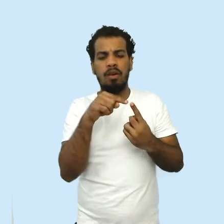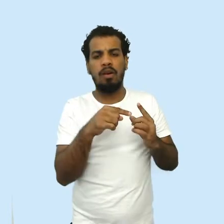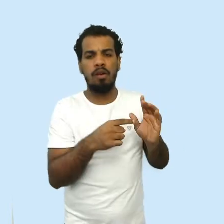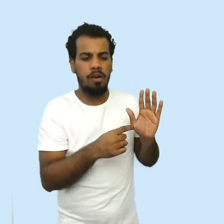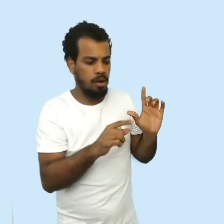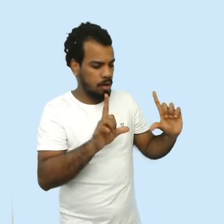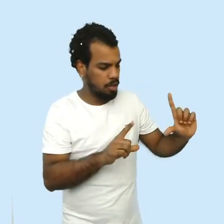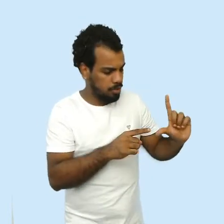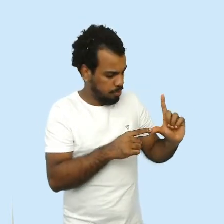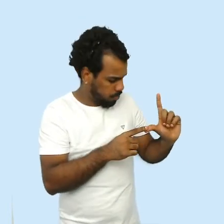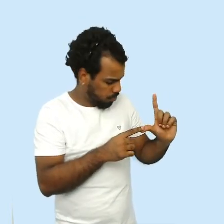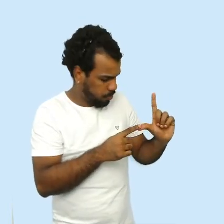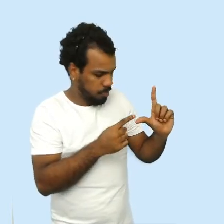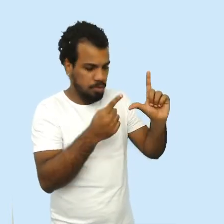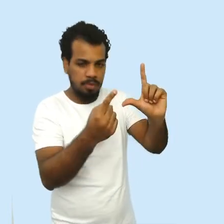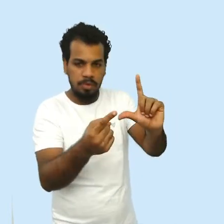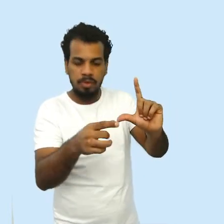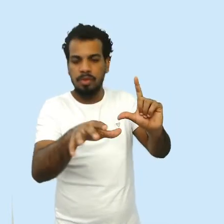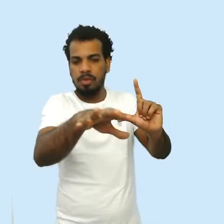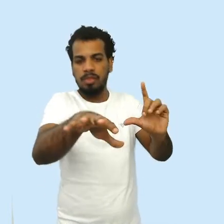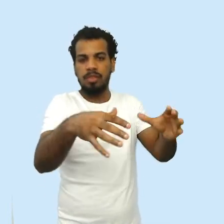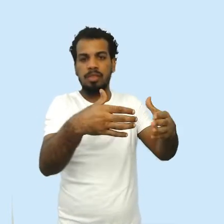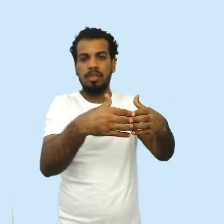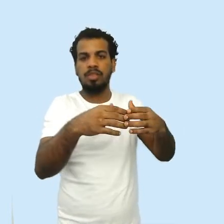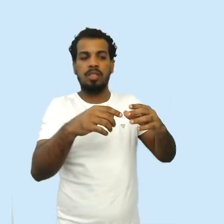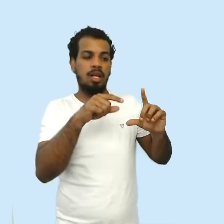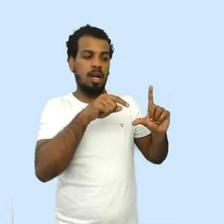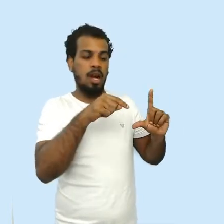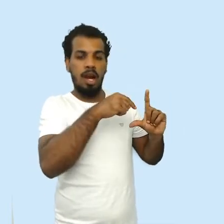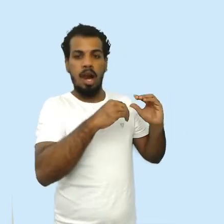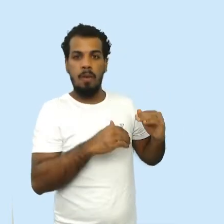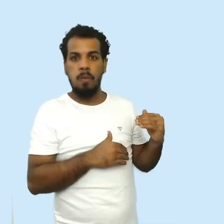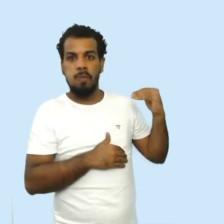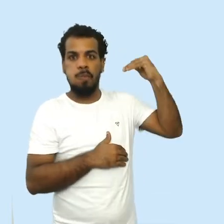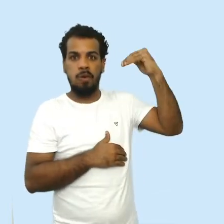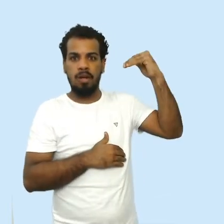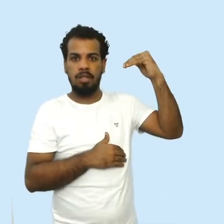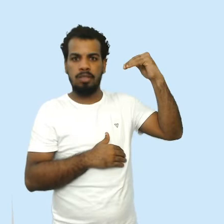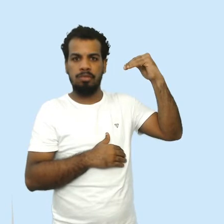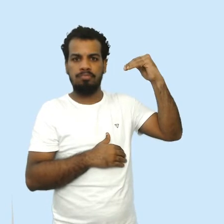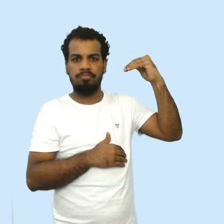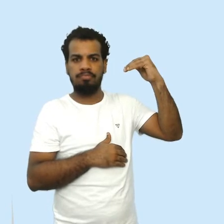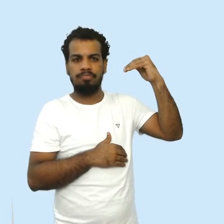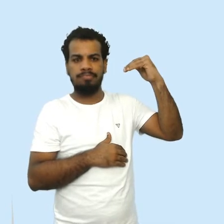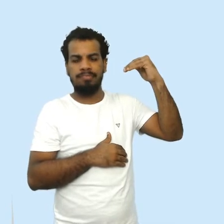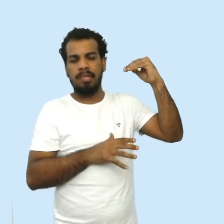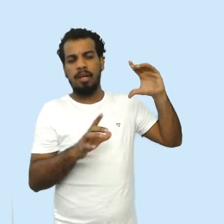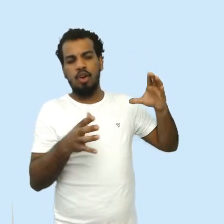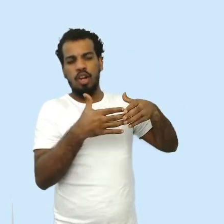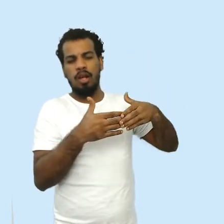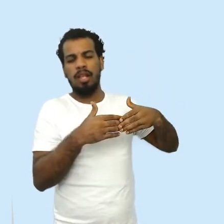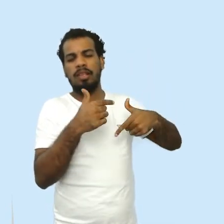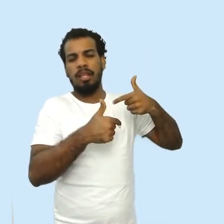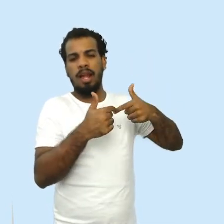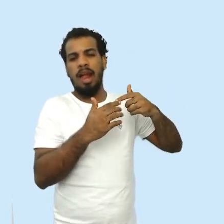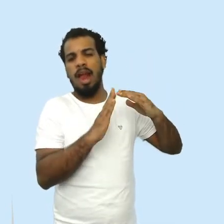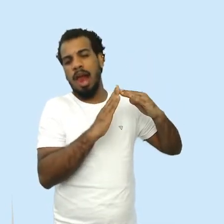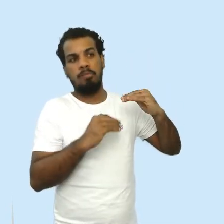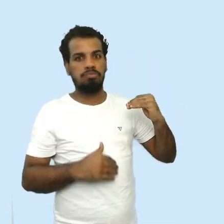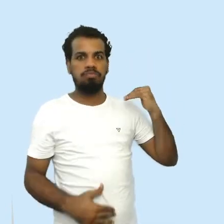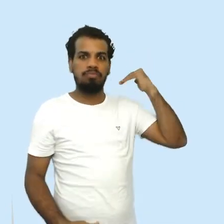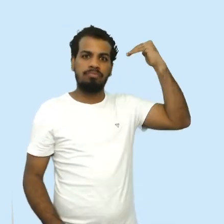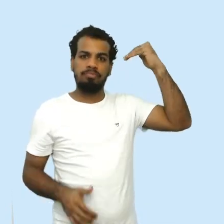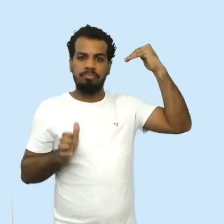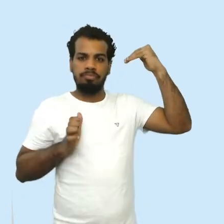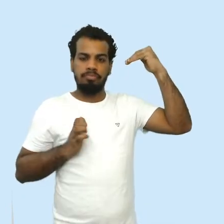representar a classe social dominante, que não deveria ser dominante. mas os donos dos meios de produção.